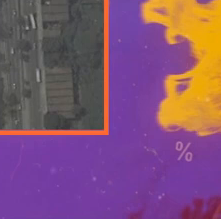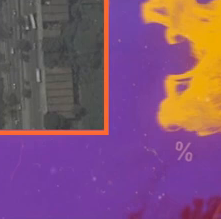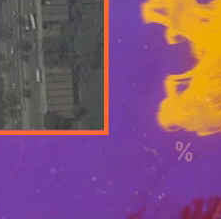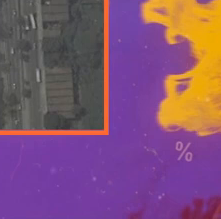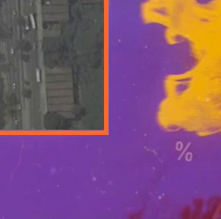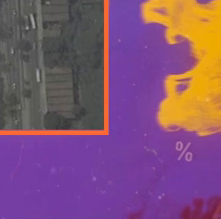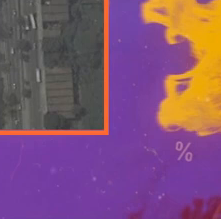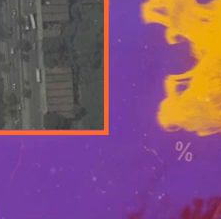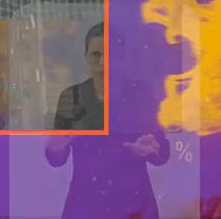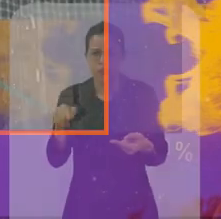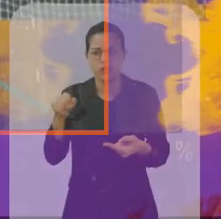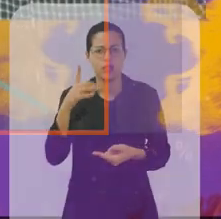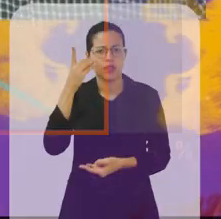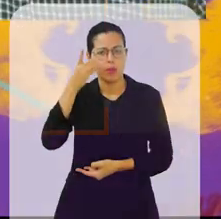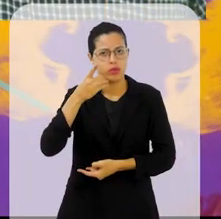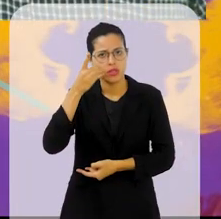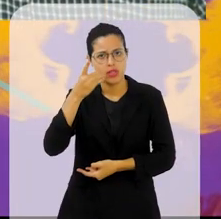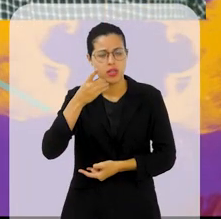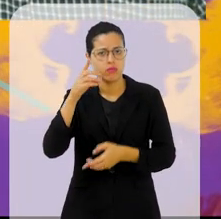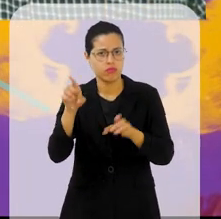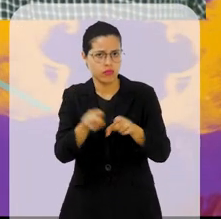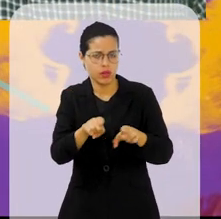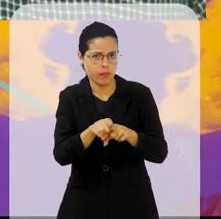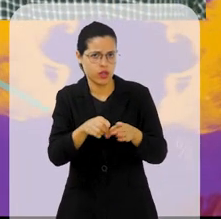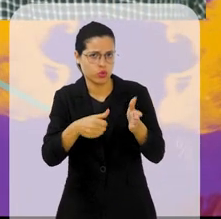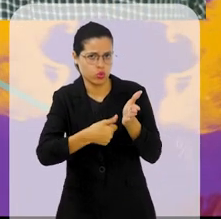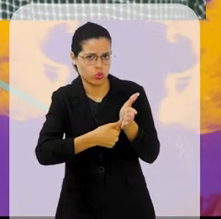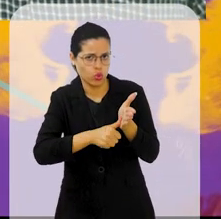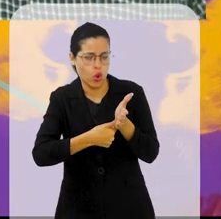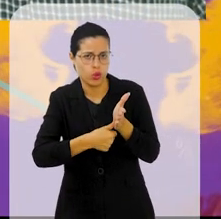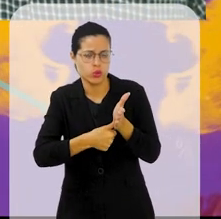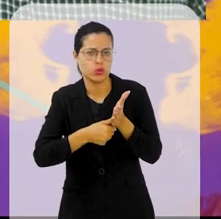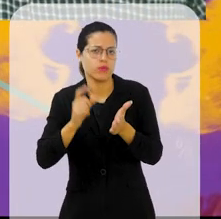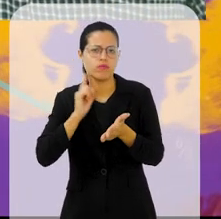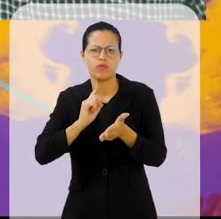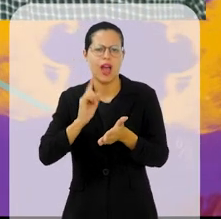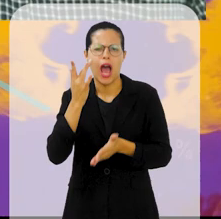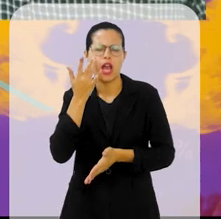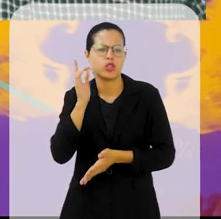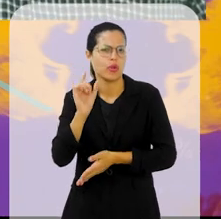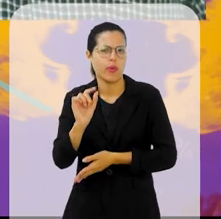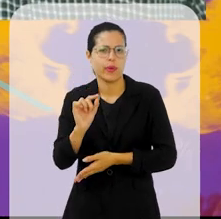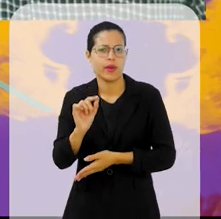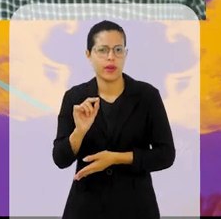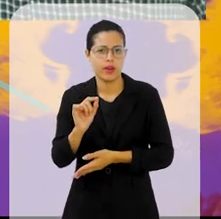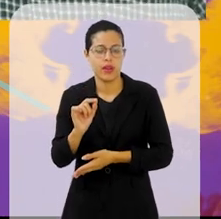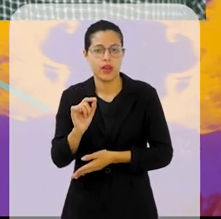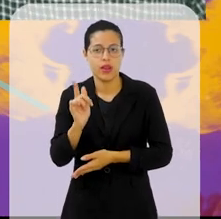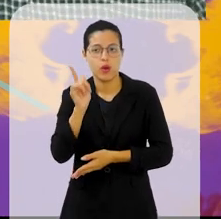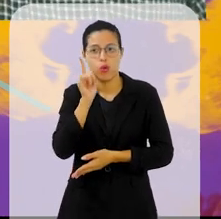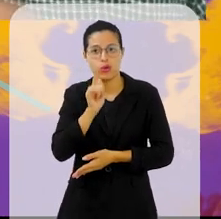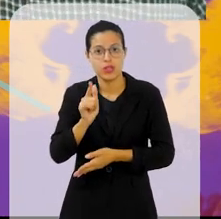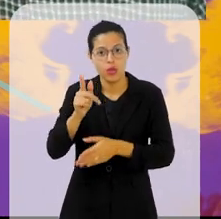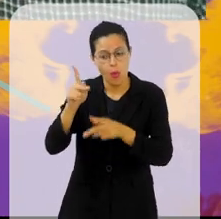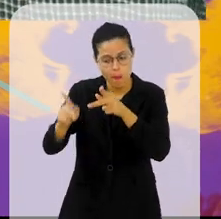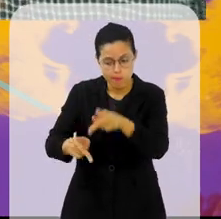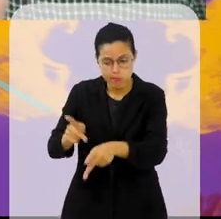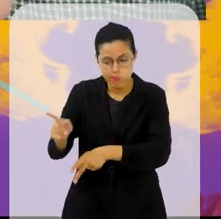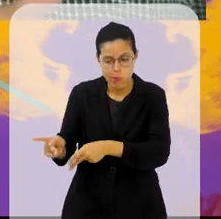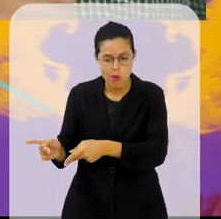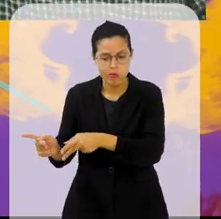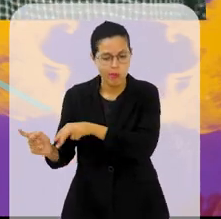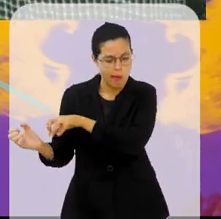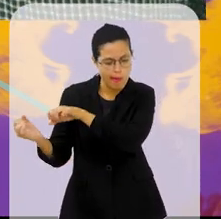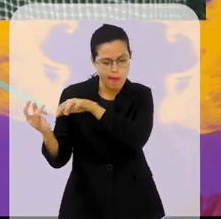dos ingressos? O senhor como deputado e também como sócio do Flamengo. O que o senhor acha que pode ser feito para trazer o povo de